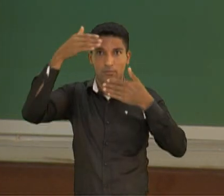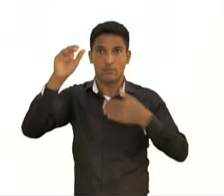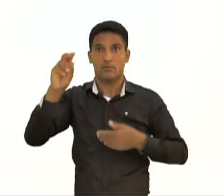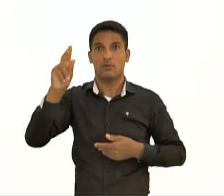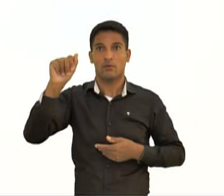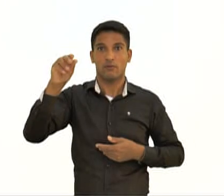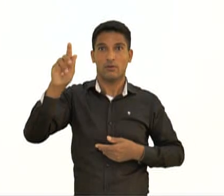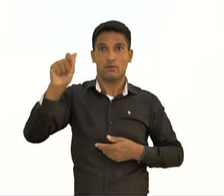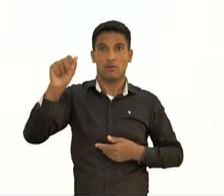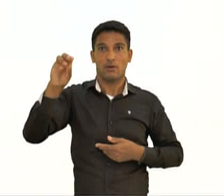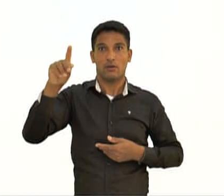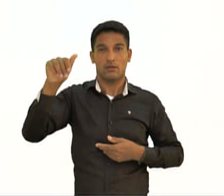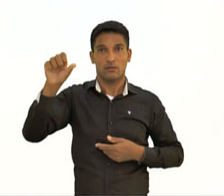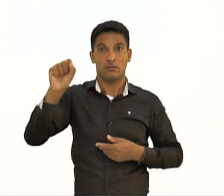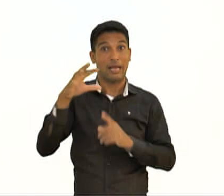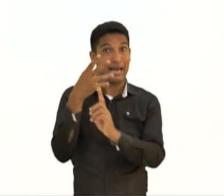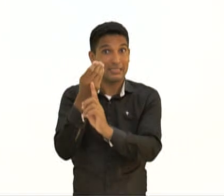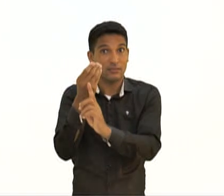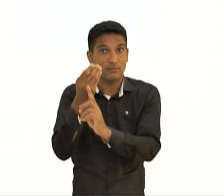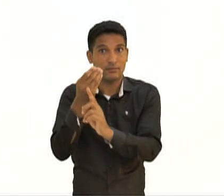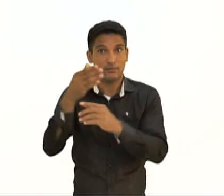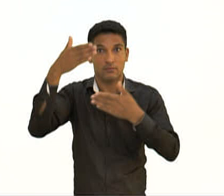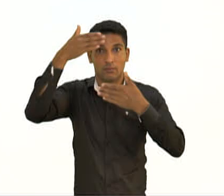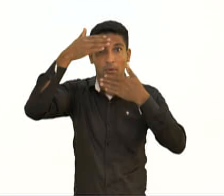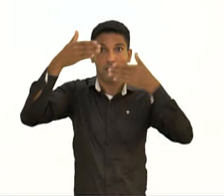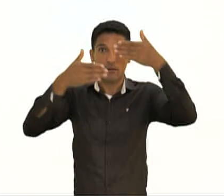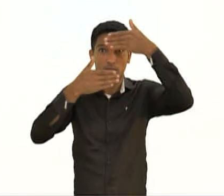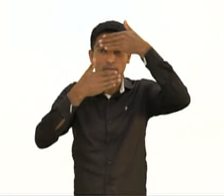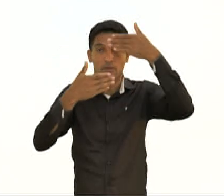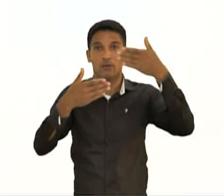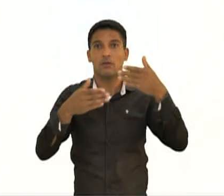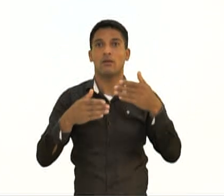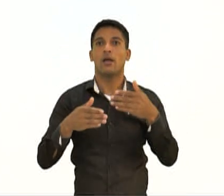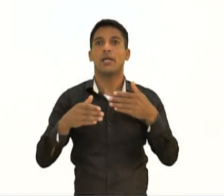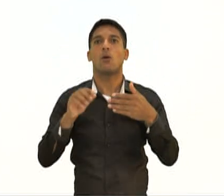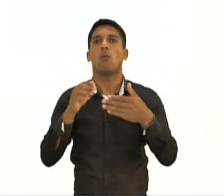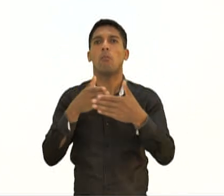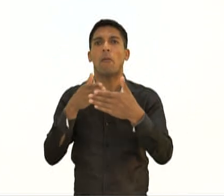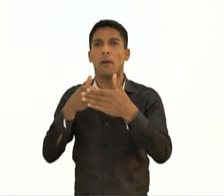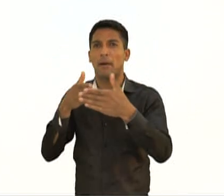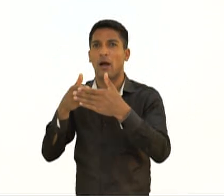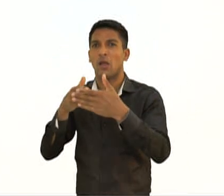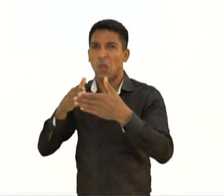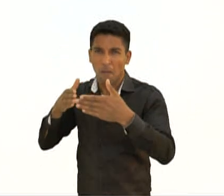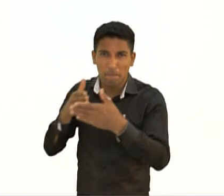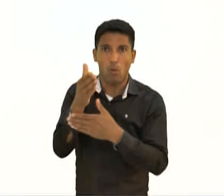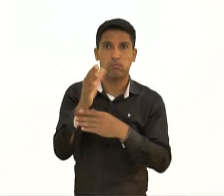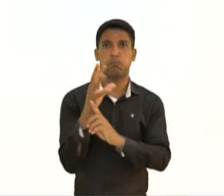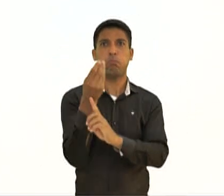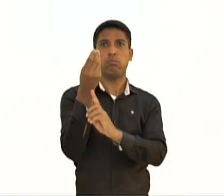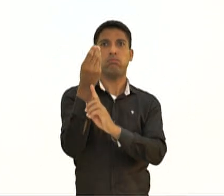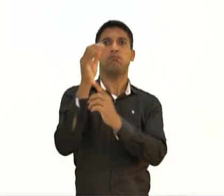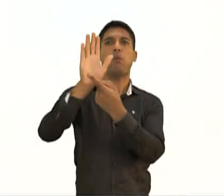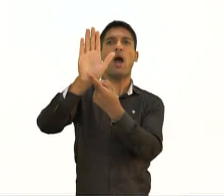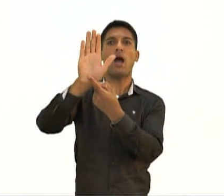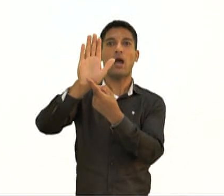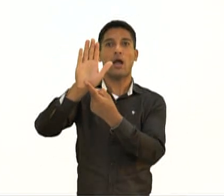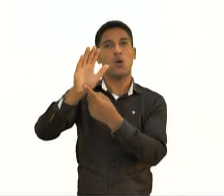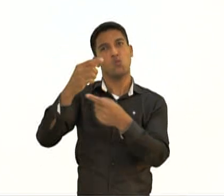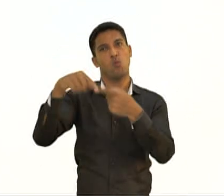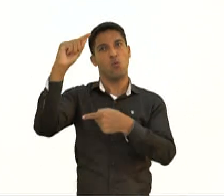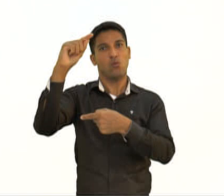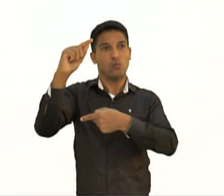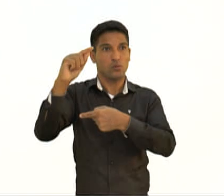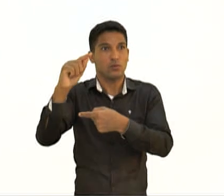ultrapassaram o limite até então encontrado nas artes, propondo assim novas formas de atuação estética ao